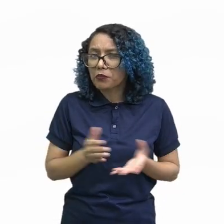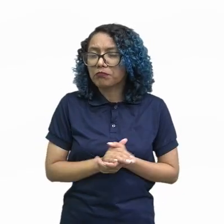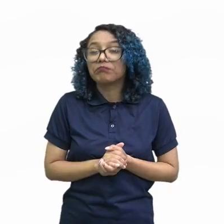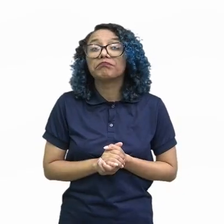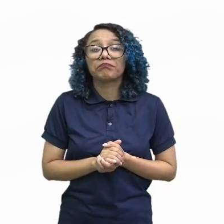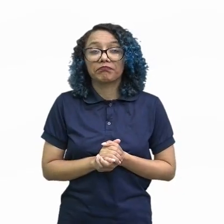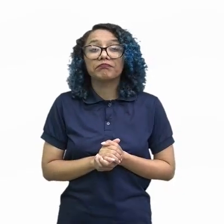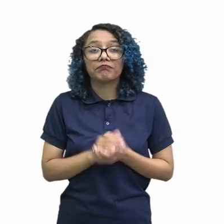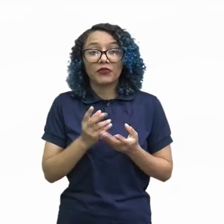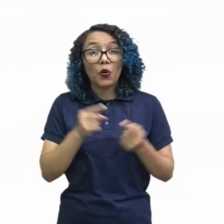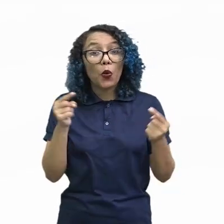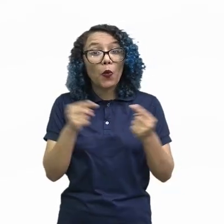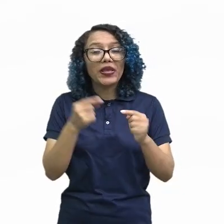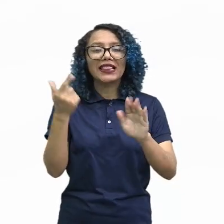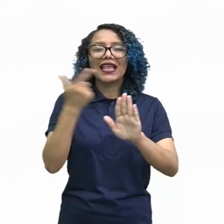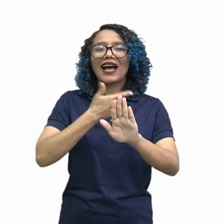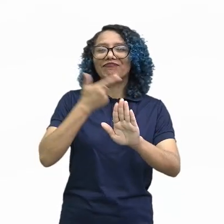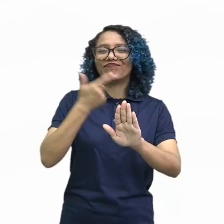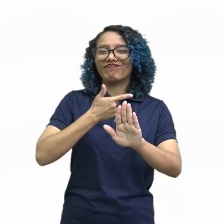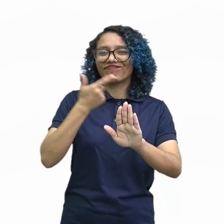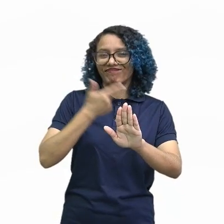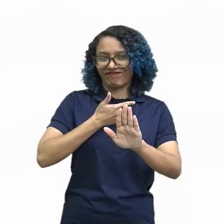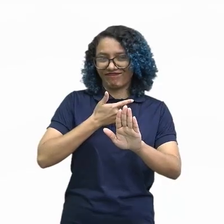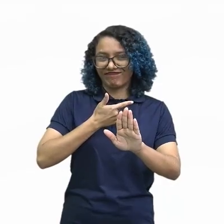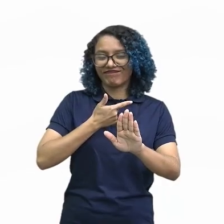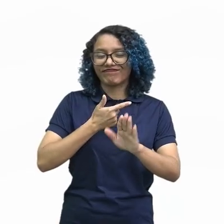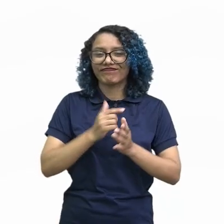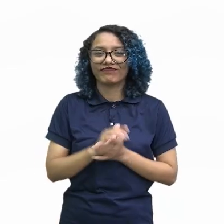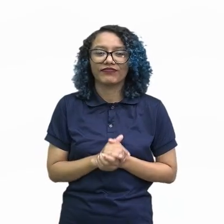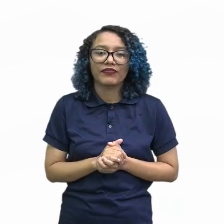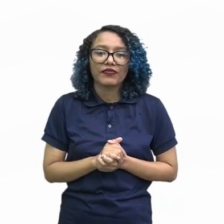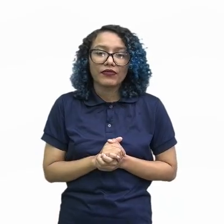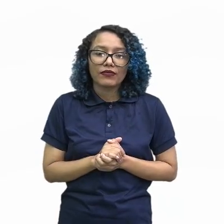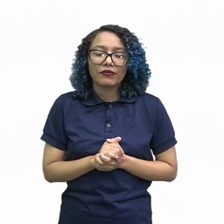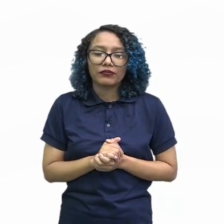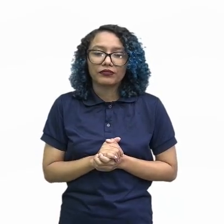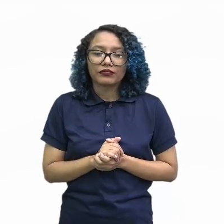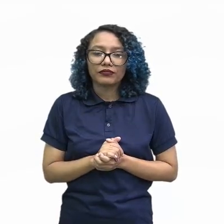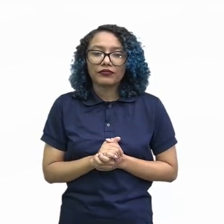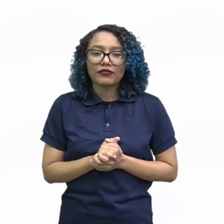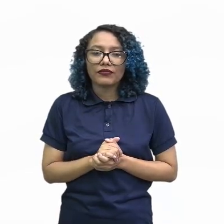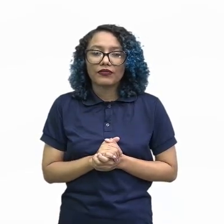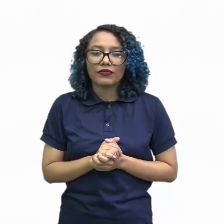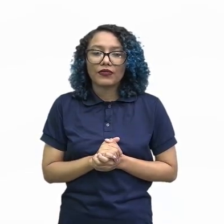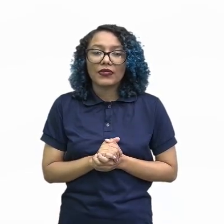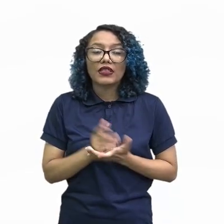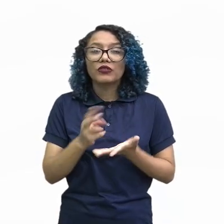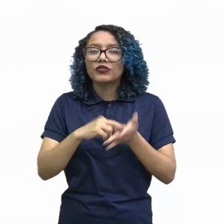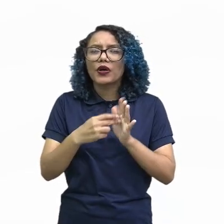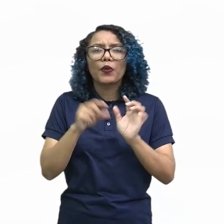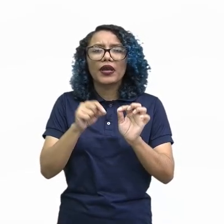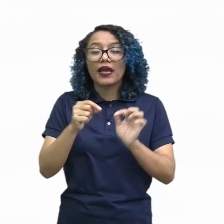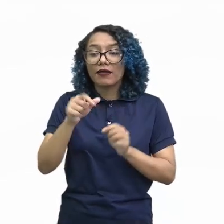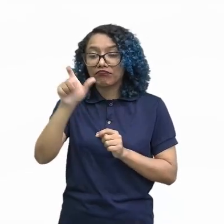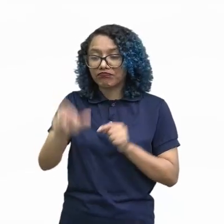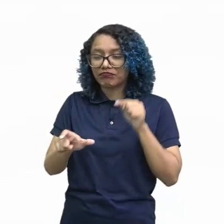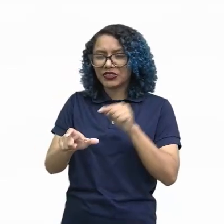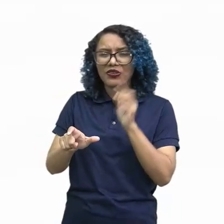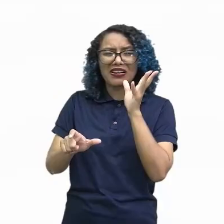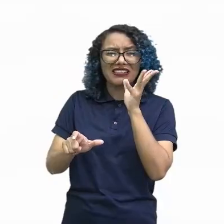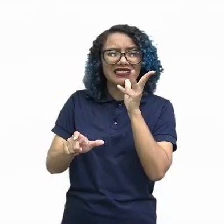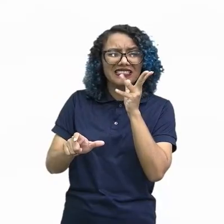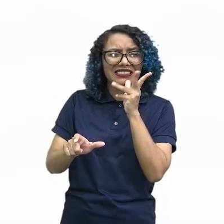percebam que é uma ironia. Na realidade, o que se busca dizer é que o sujeito é uma pessoa muito lenta, uma pessoa